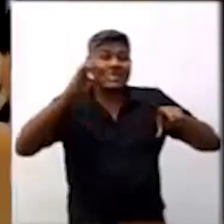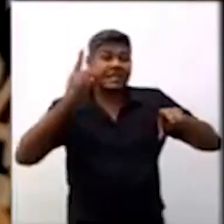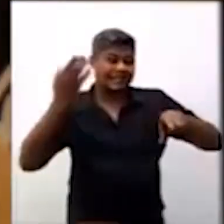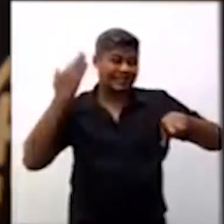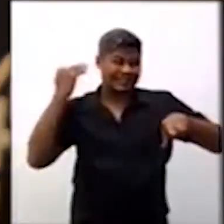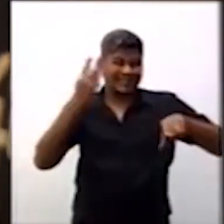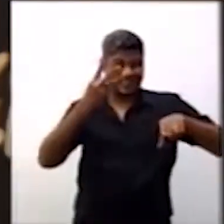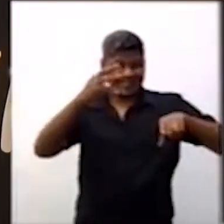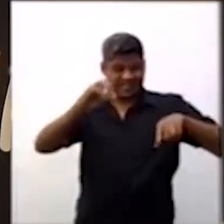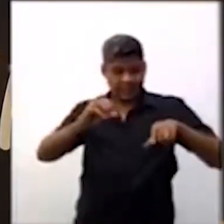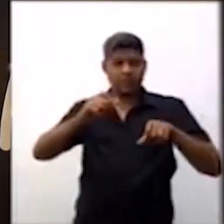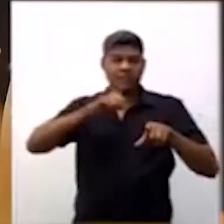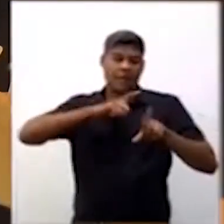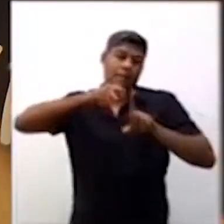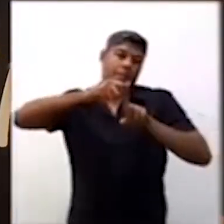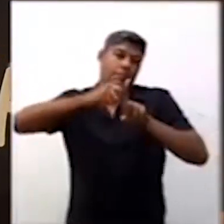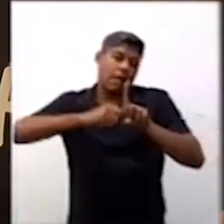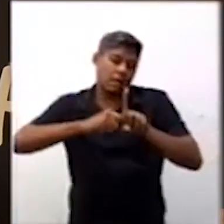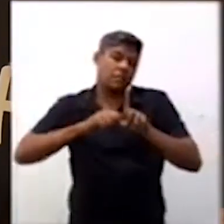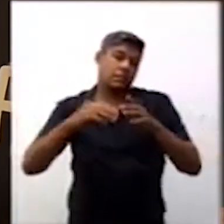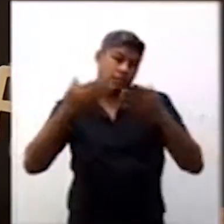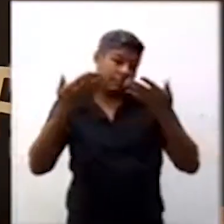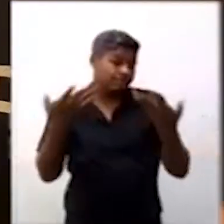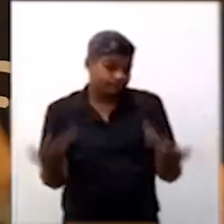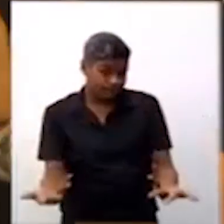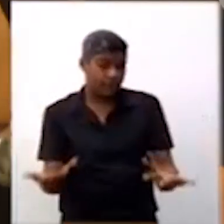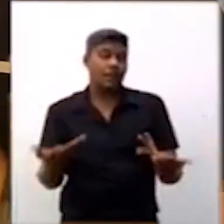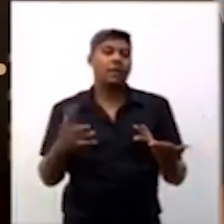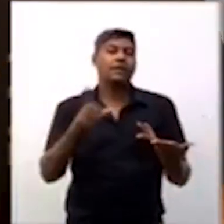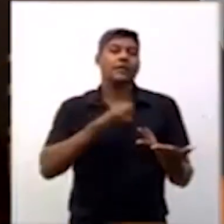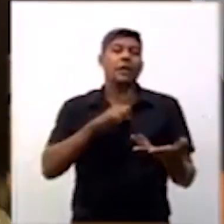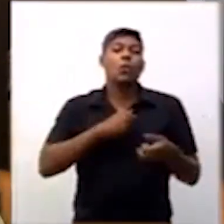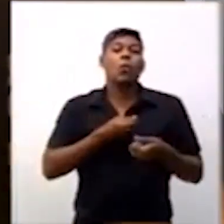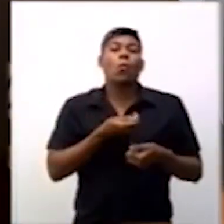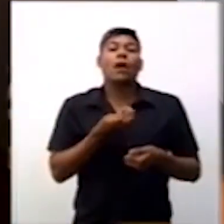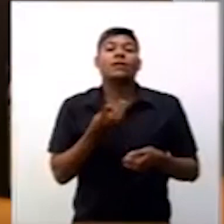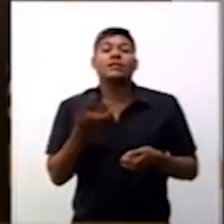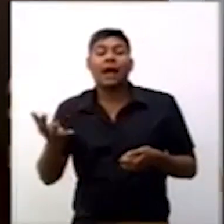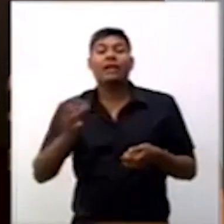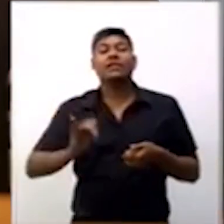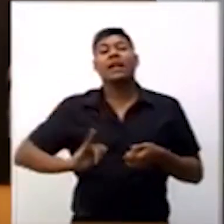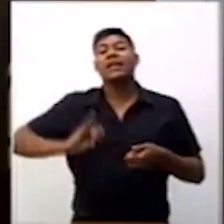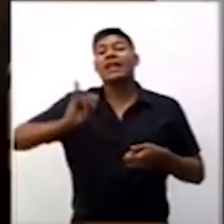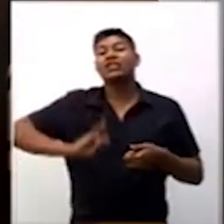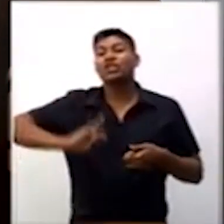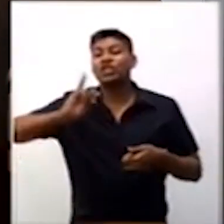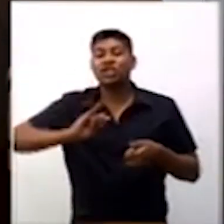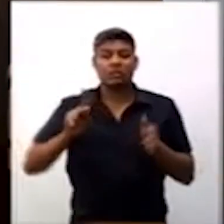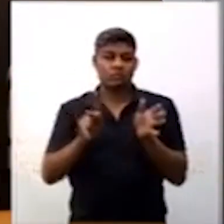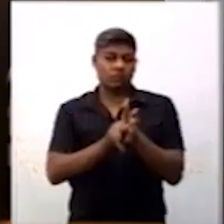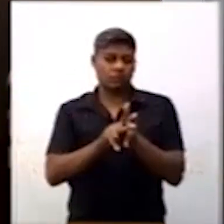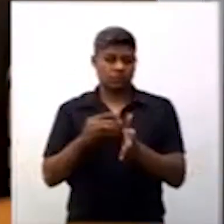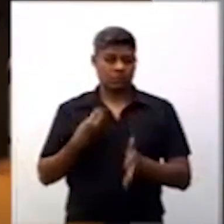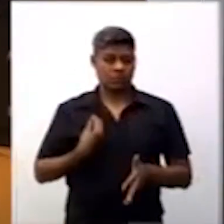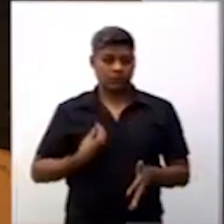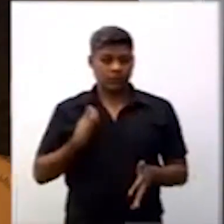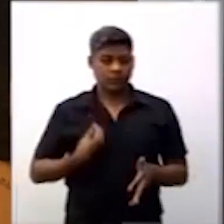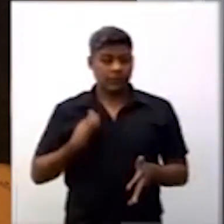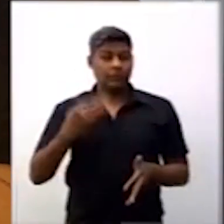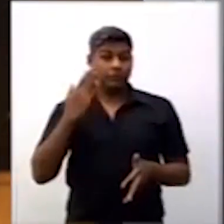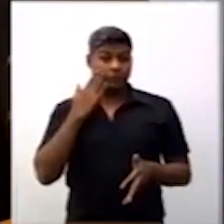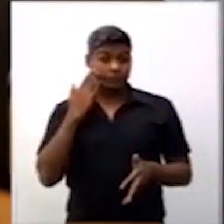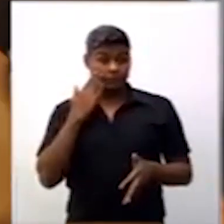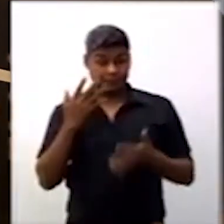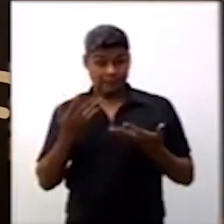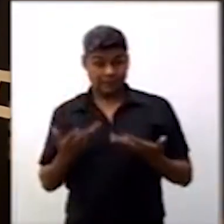consumo mensal. E é assim que é determinada a quantidade de energia elétrica consumida. A partir